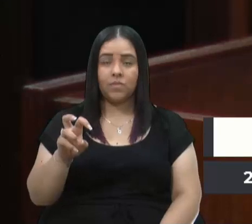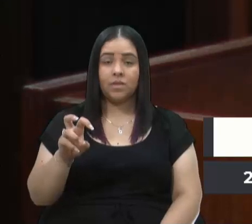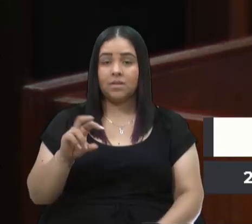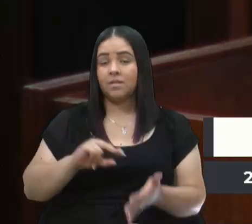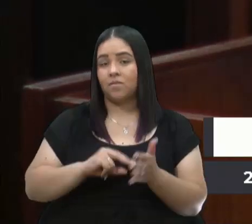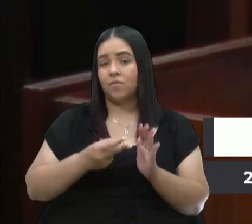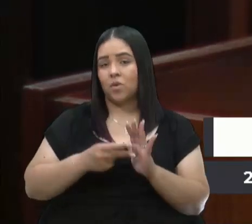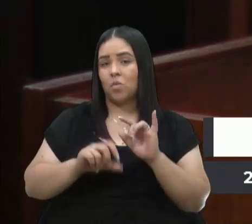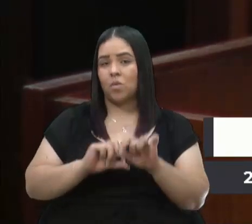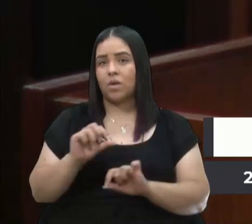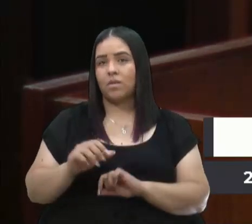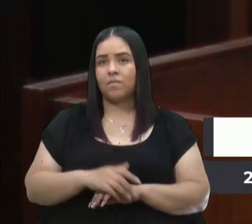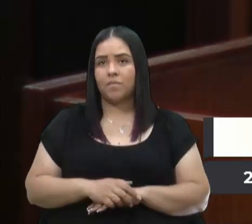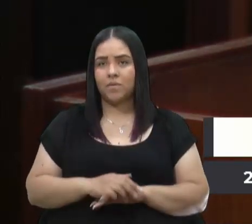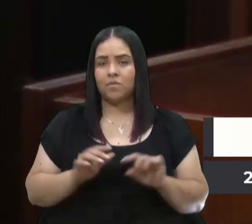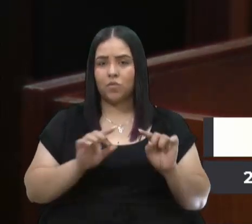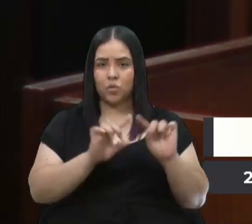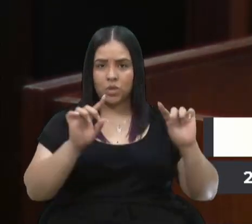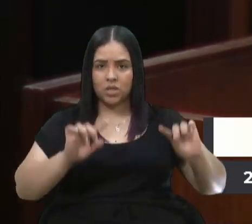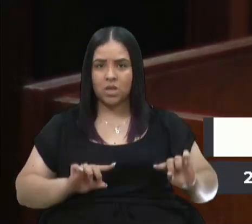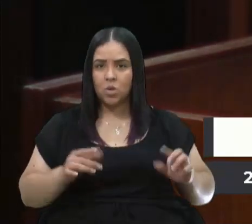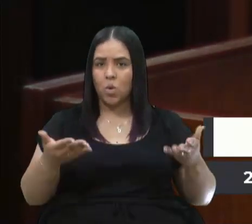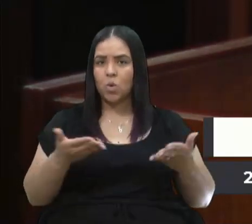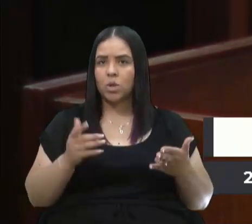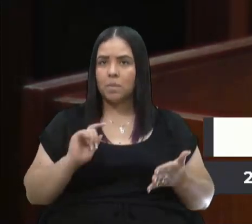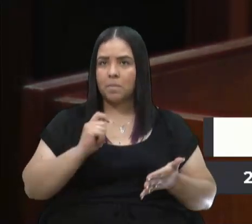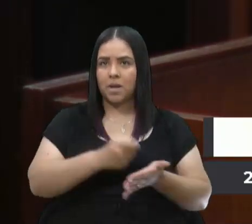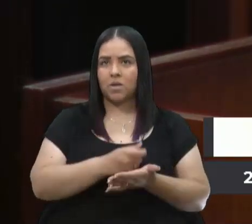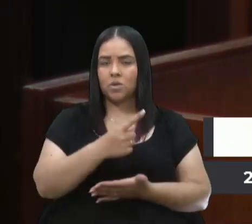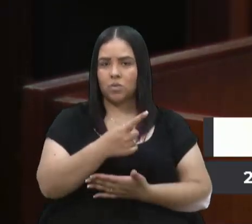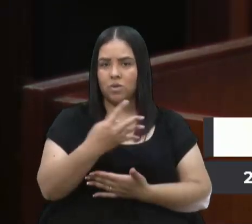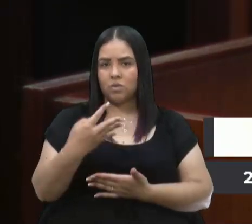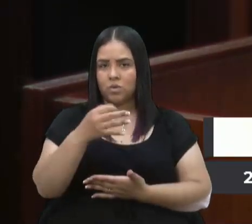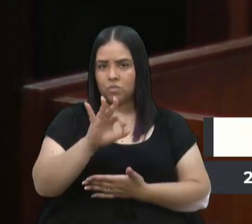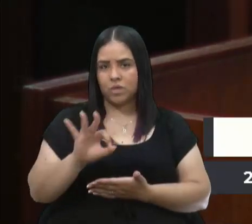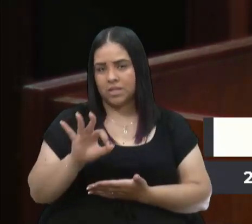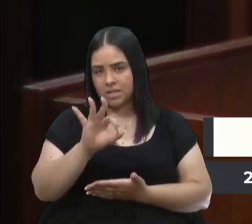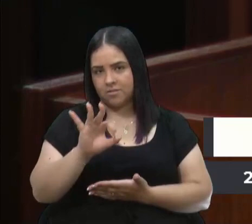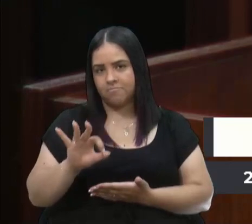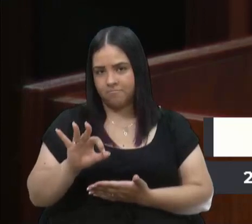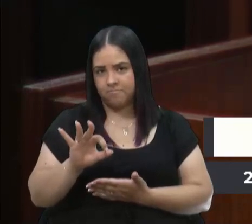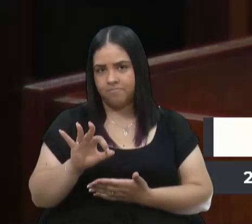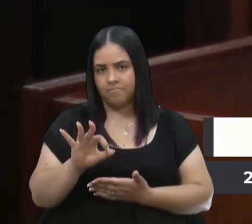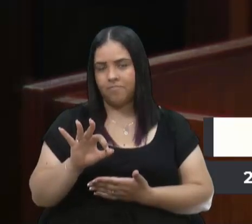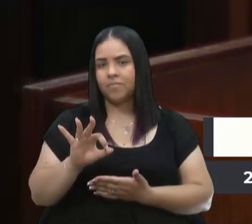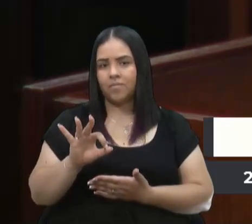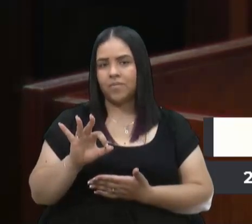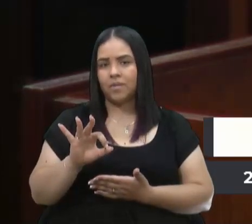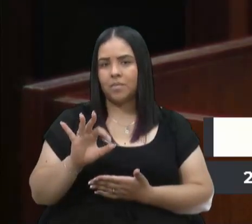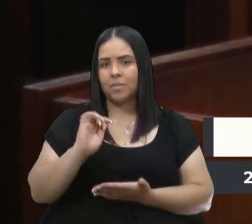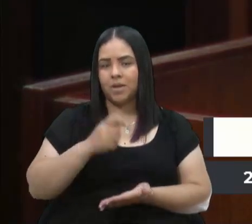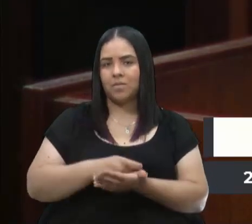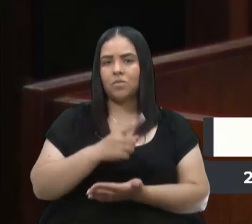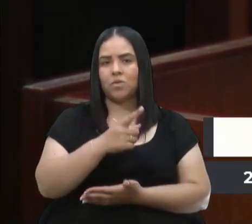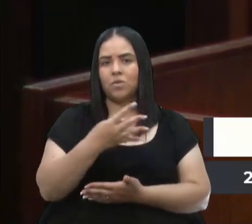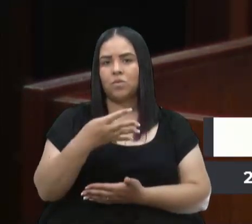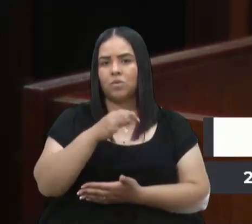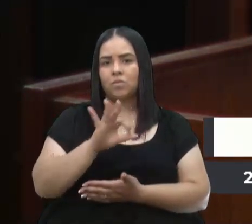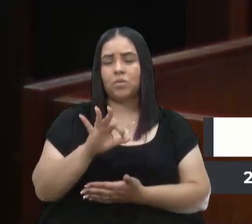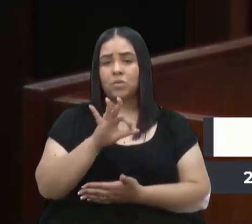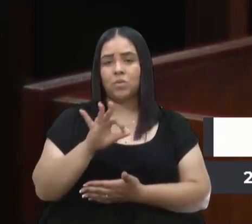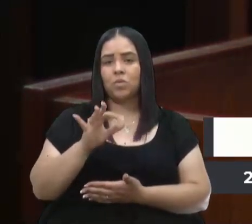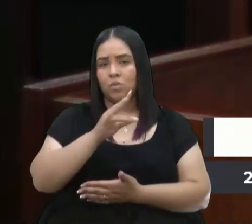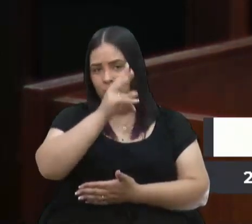seja, servidores ativos hoje pagam 14%, contribuem com 14%, e